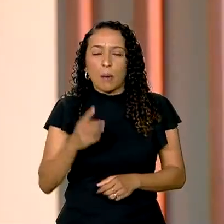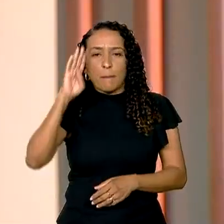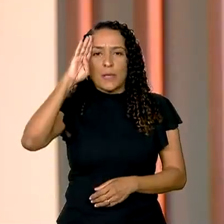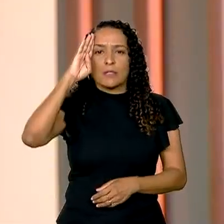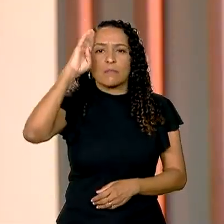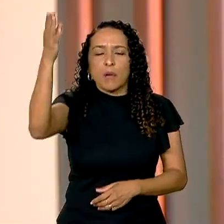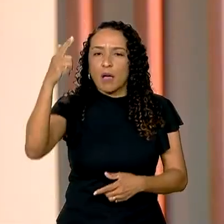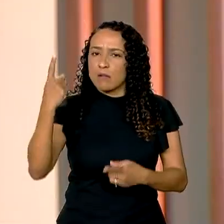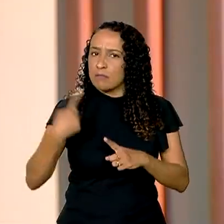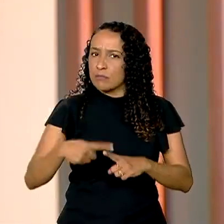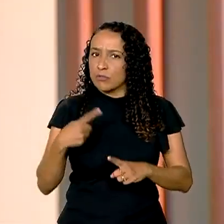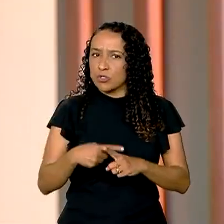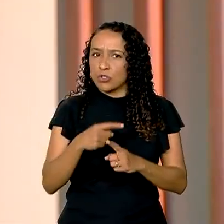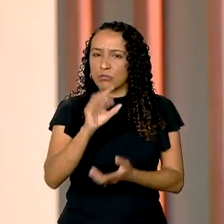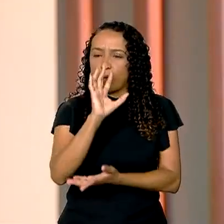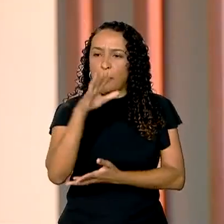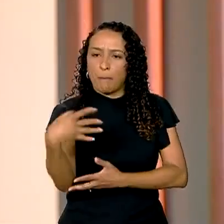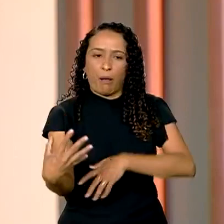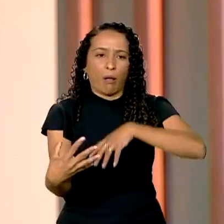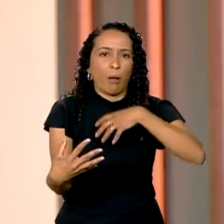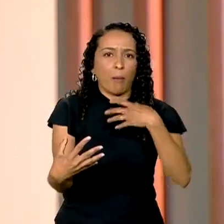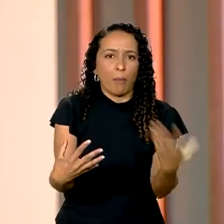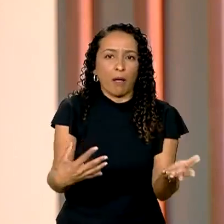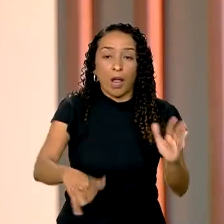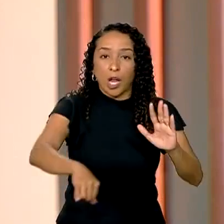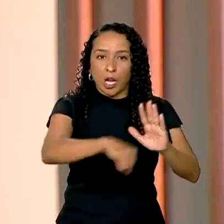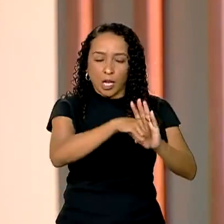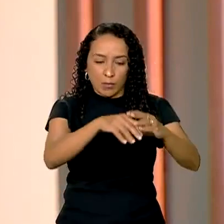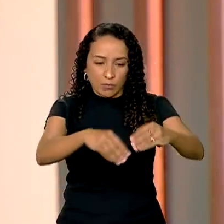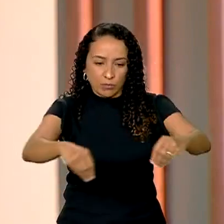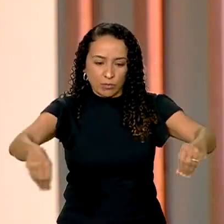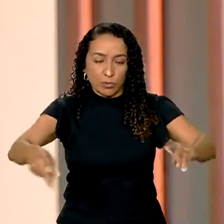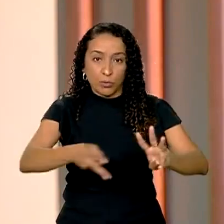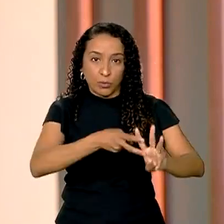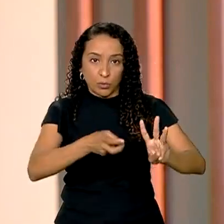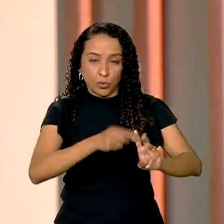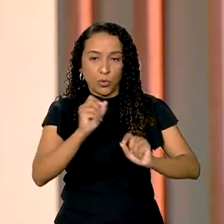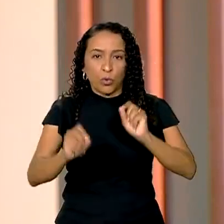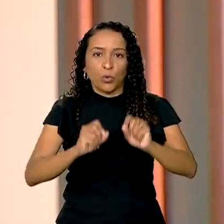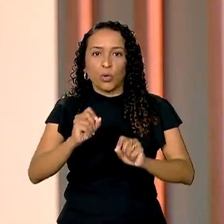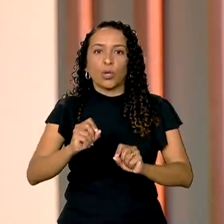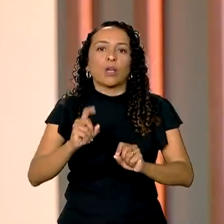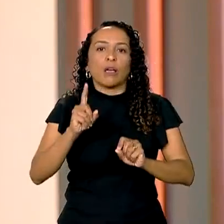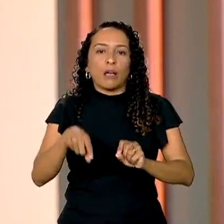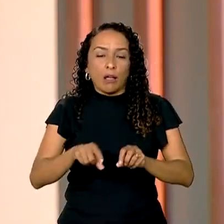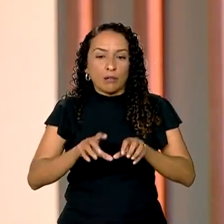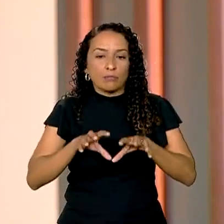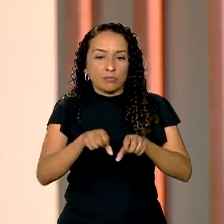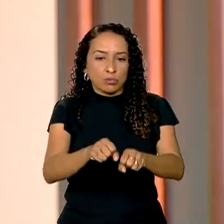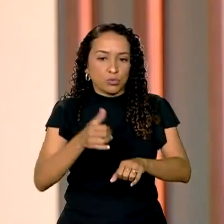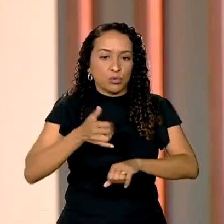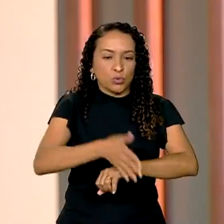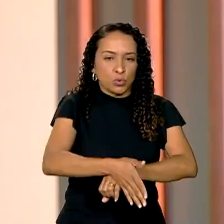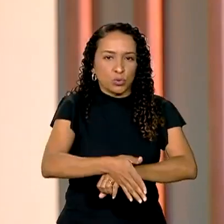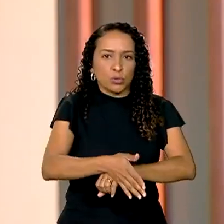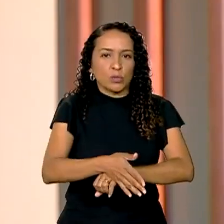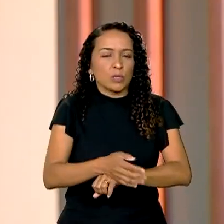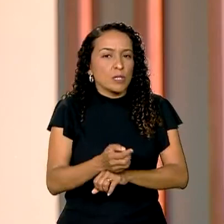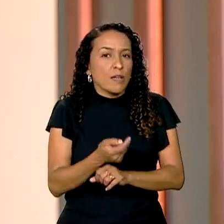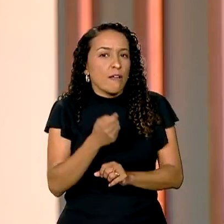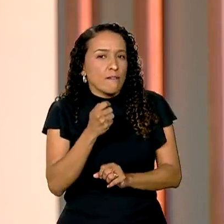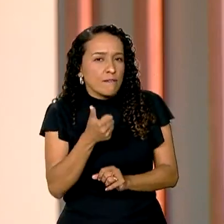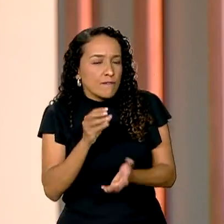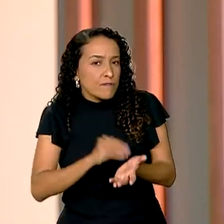principais causas de desmatamento, o de crime em terras indígenas, as invasões, estão com os dias